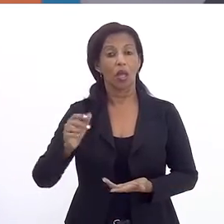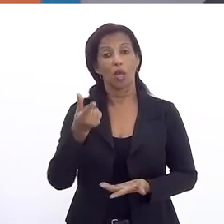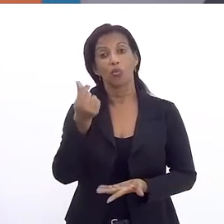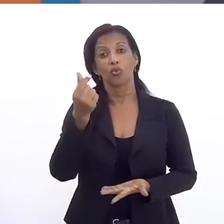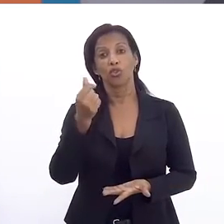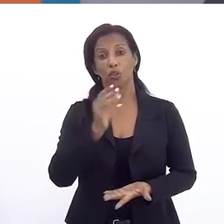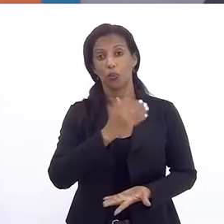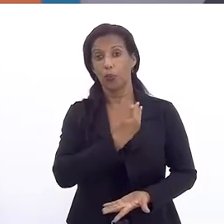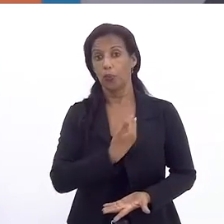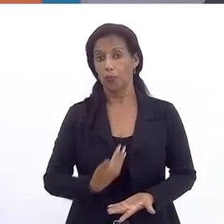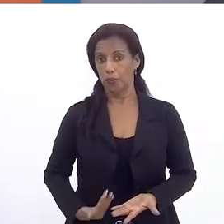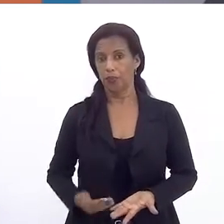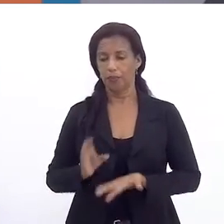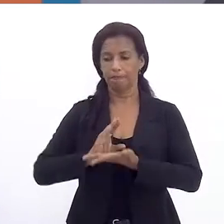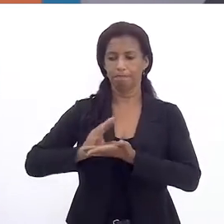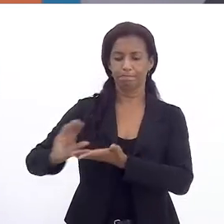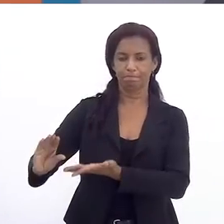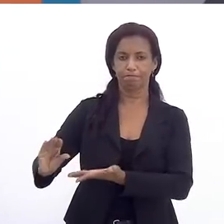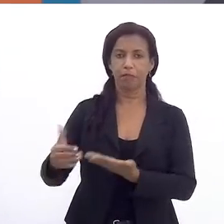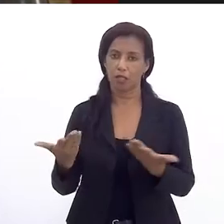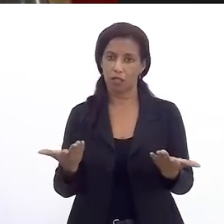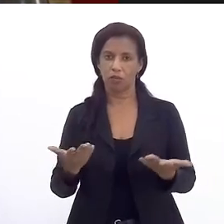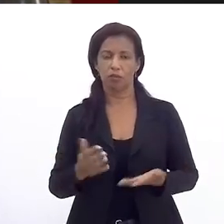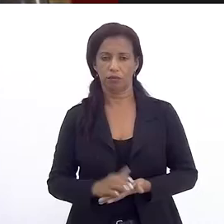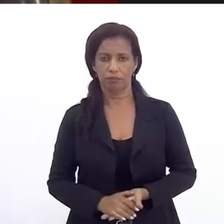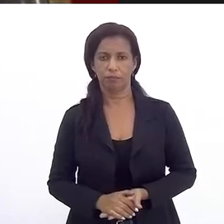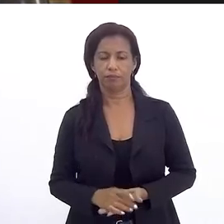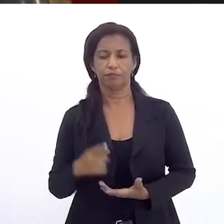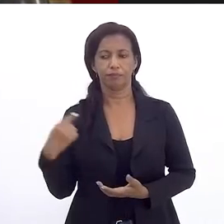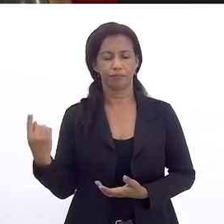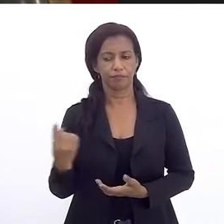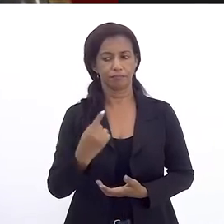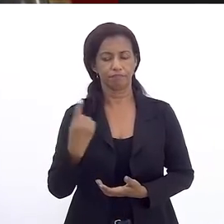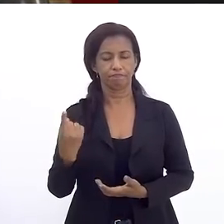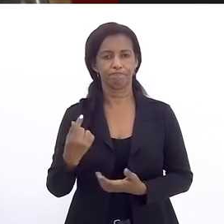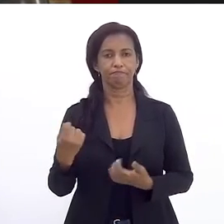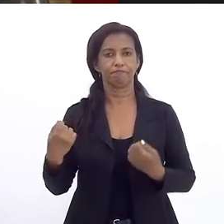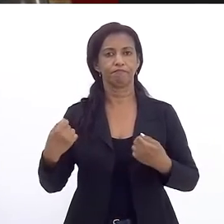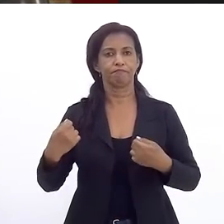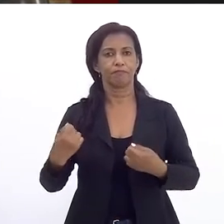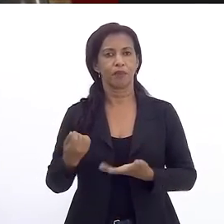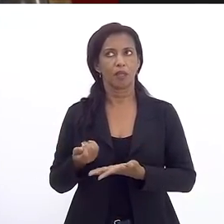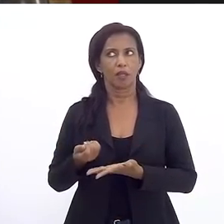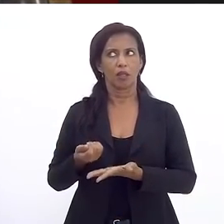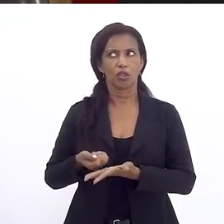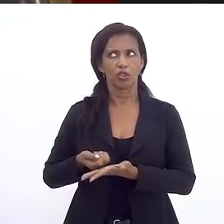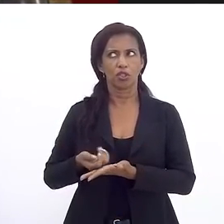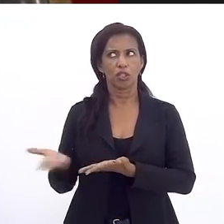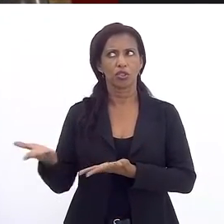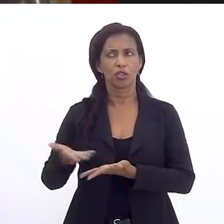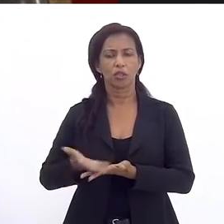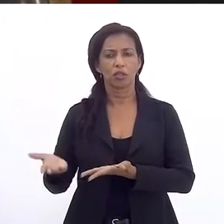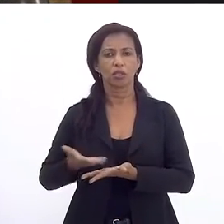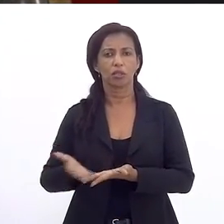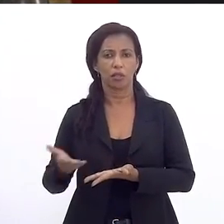a segunda melhor administração do Estado? Olha, a utilização do dinheiro